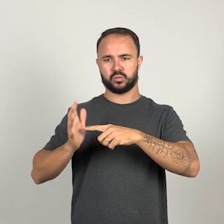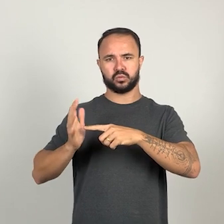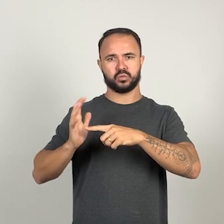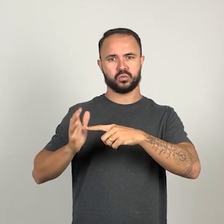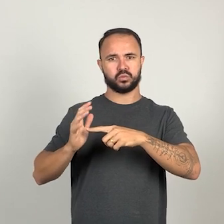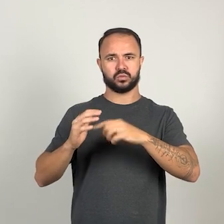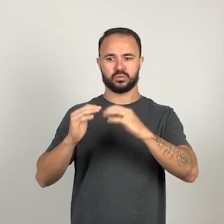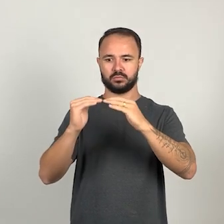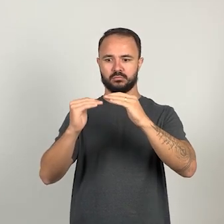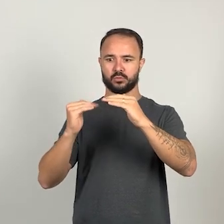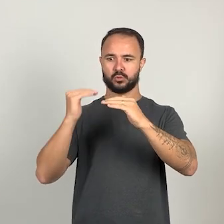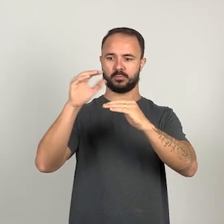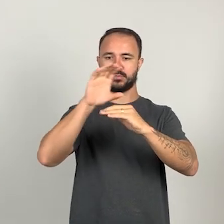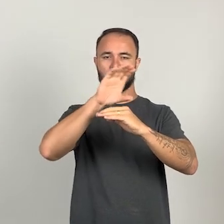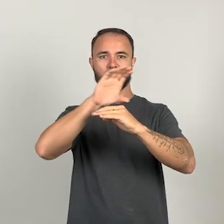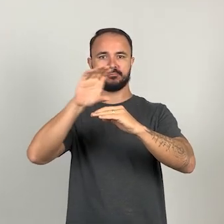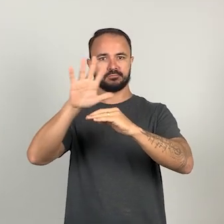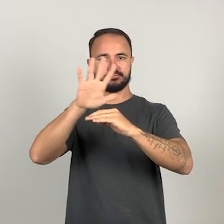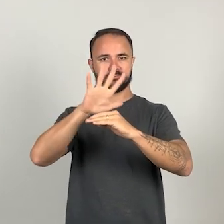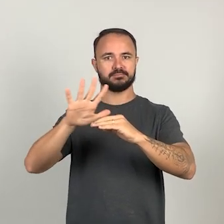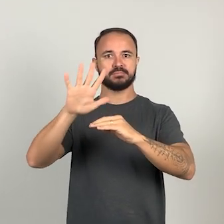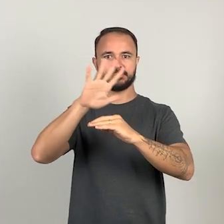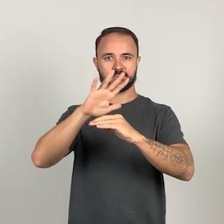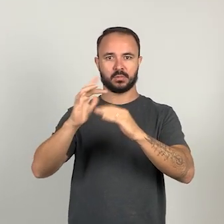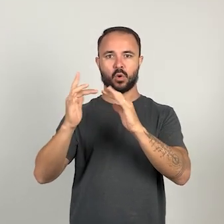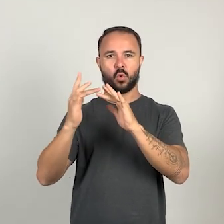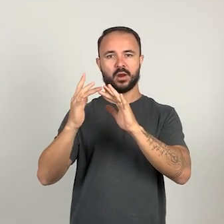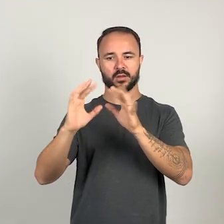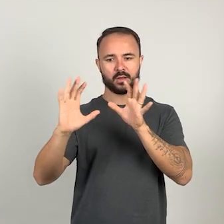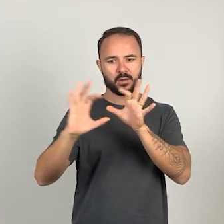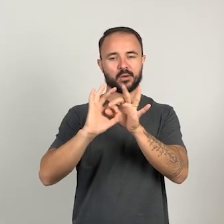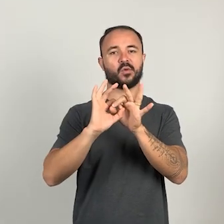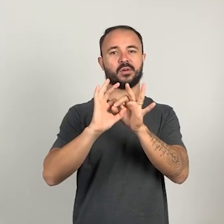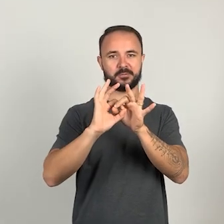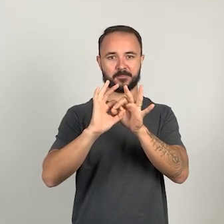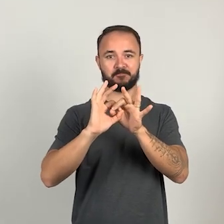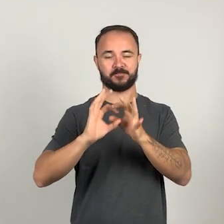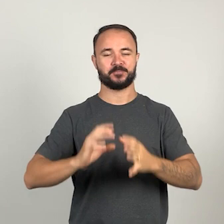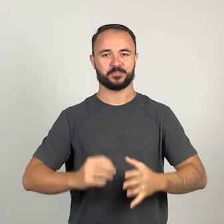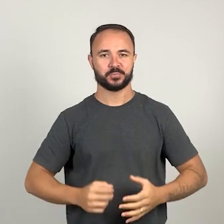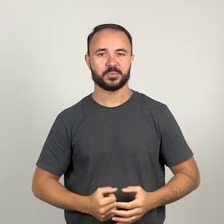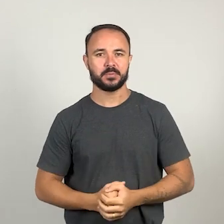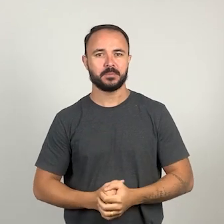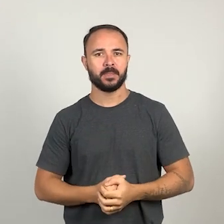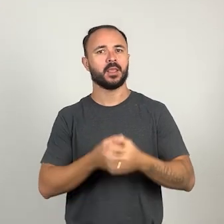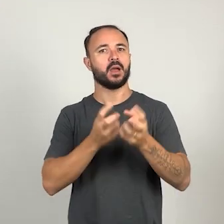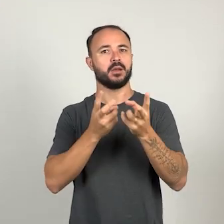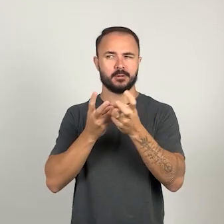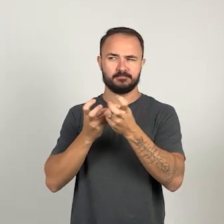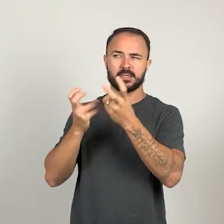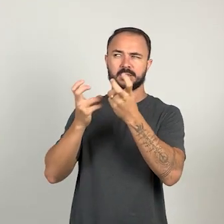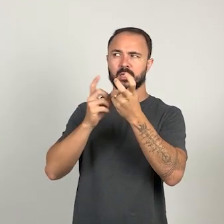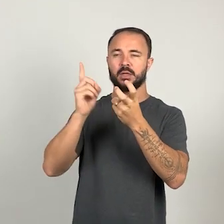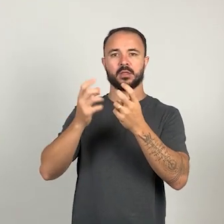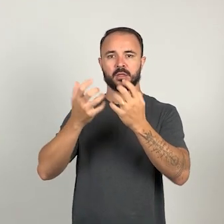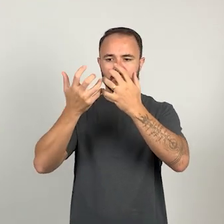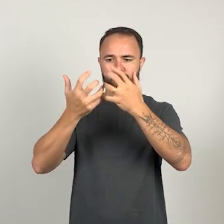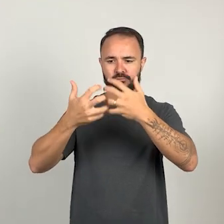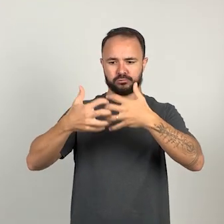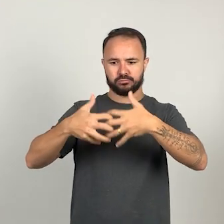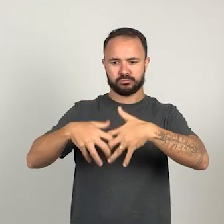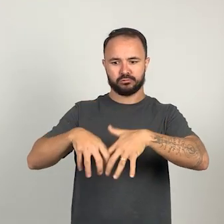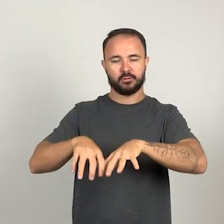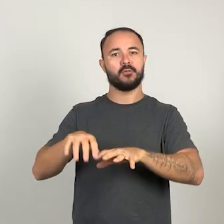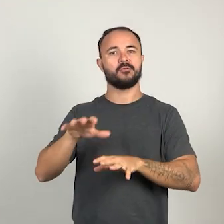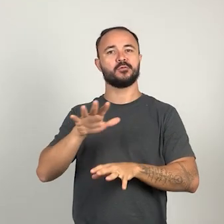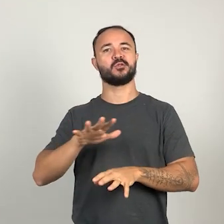superior. Esse motor vai girar a engrenagem central e podemos observar que ele faz a rotação das